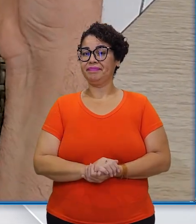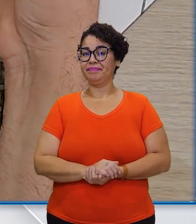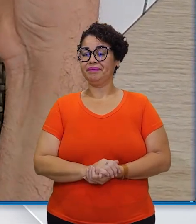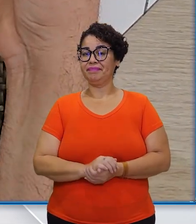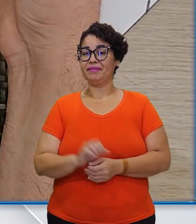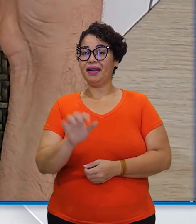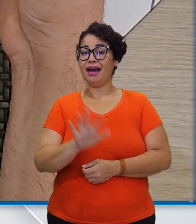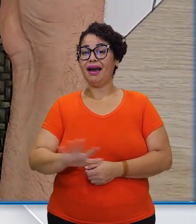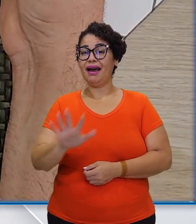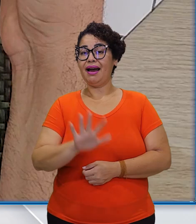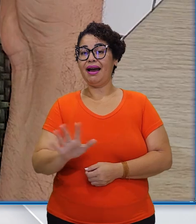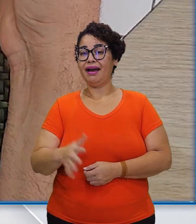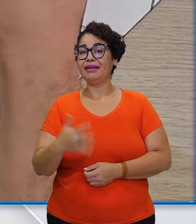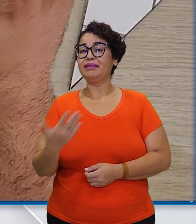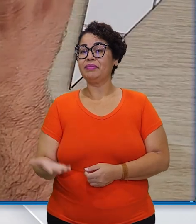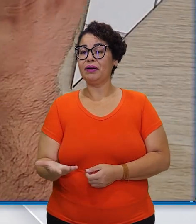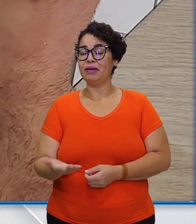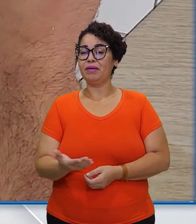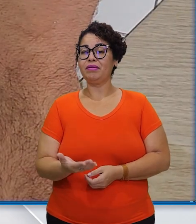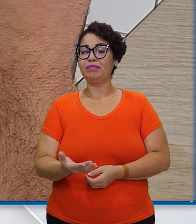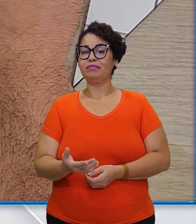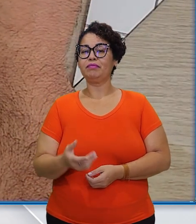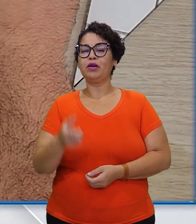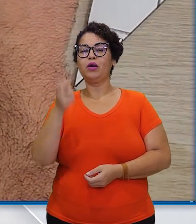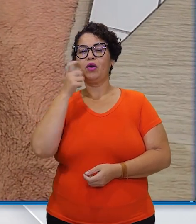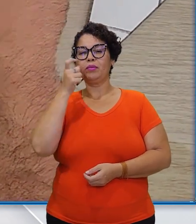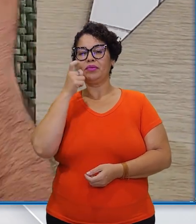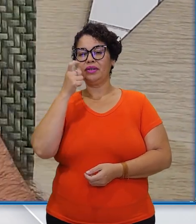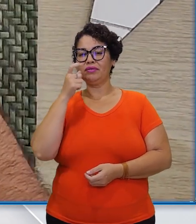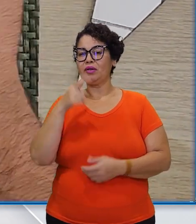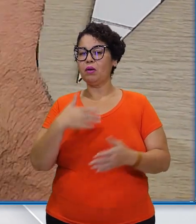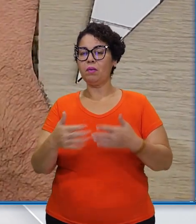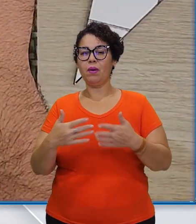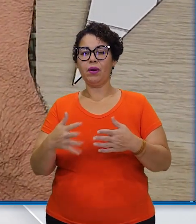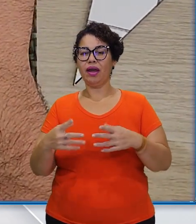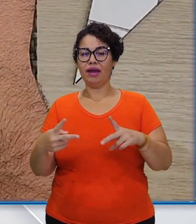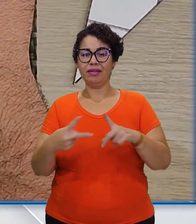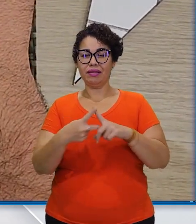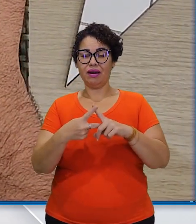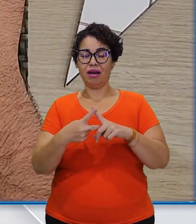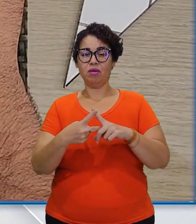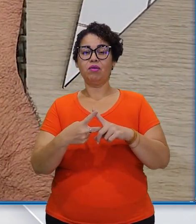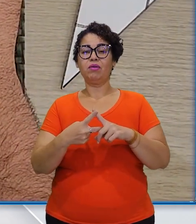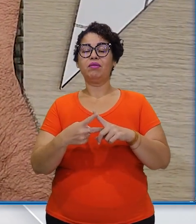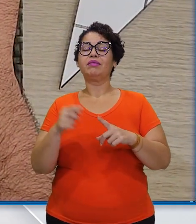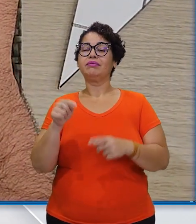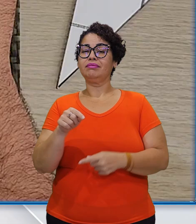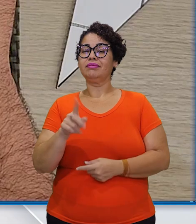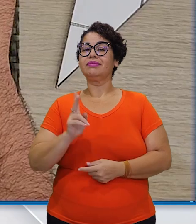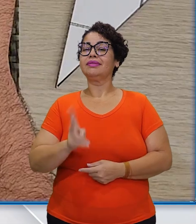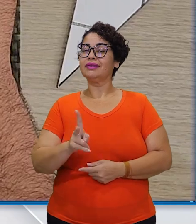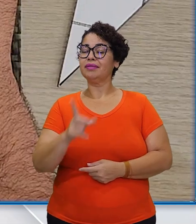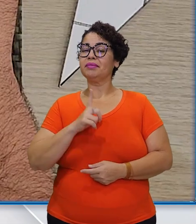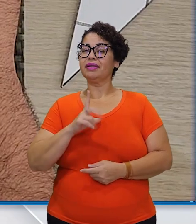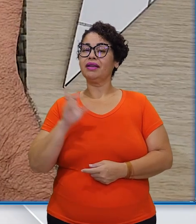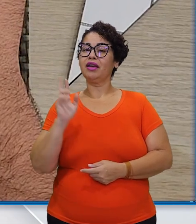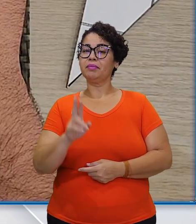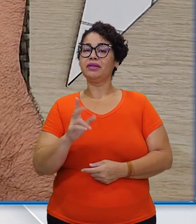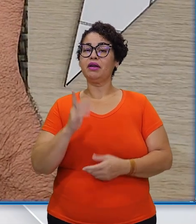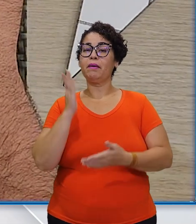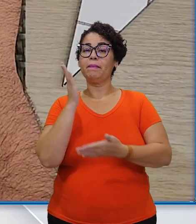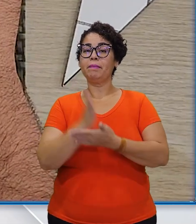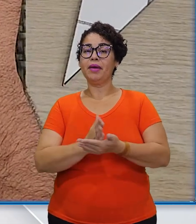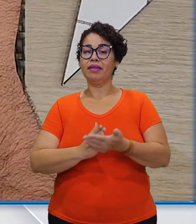Qual seria a área dele? Uma observação interessante sobre qualquer triângulo é que ele sempre representa